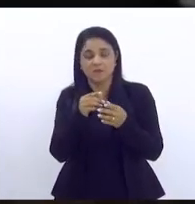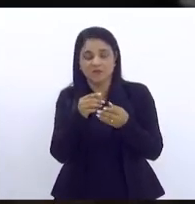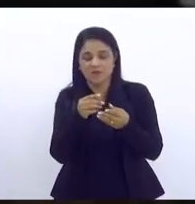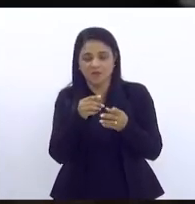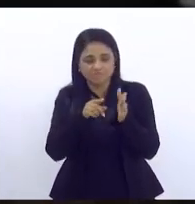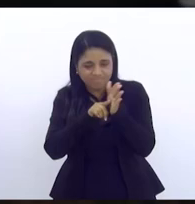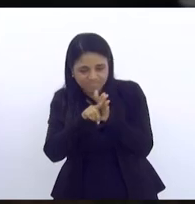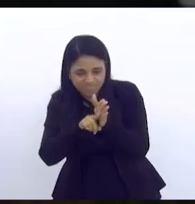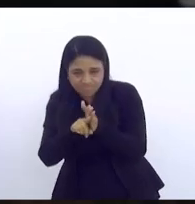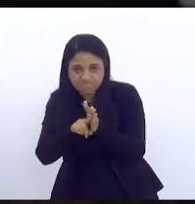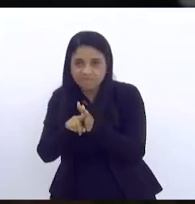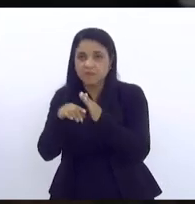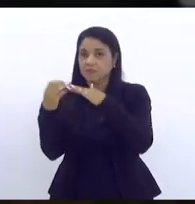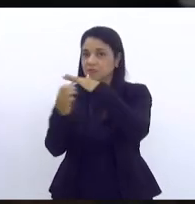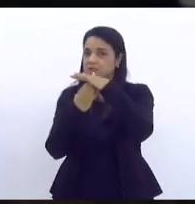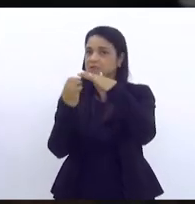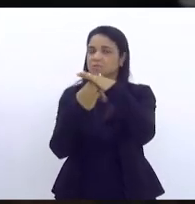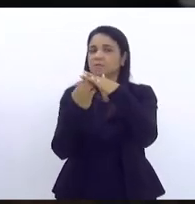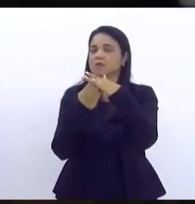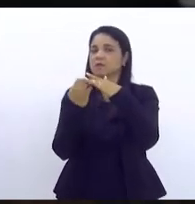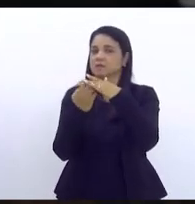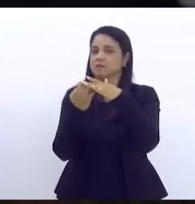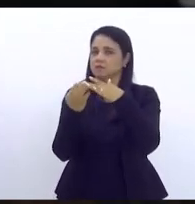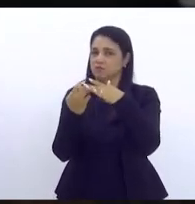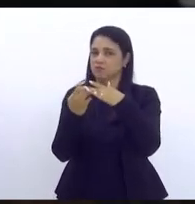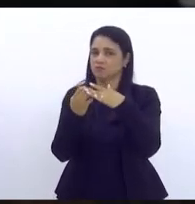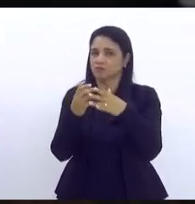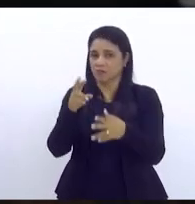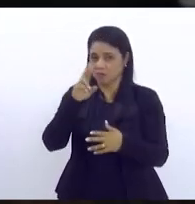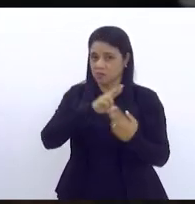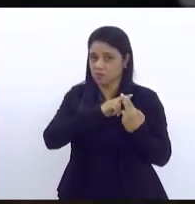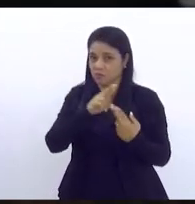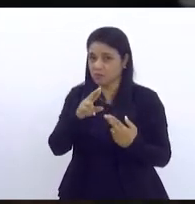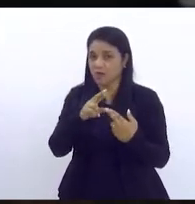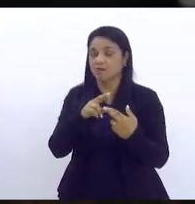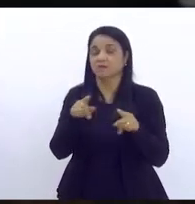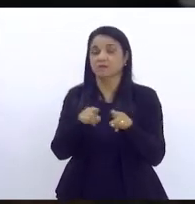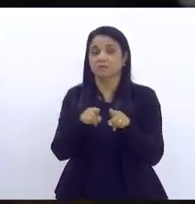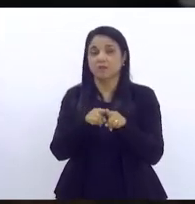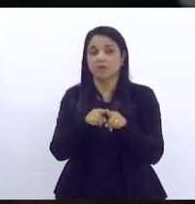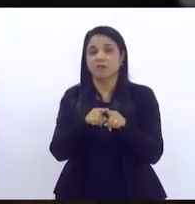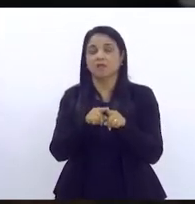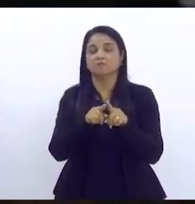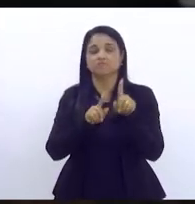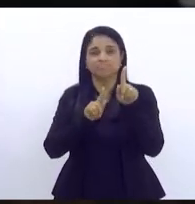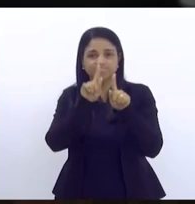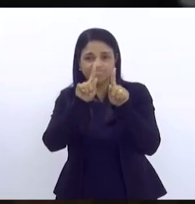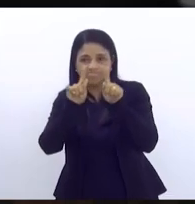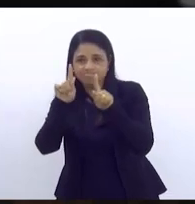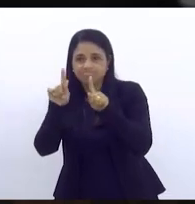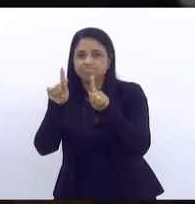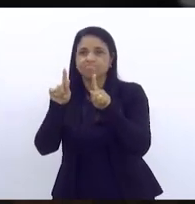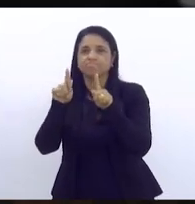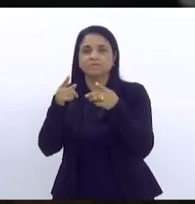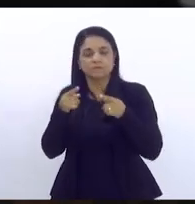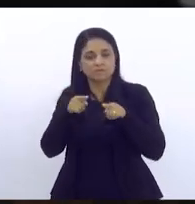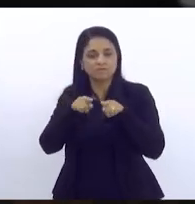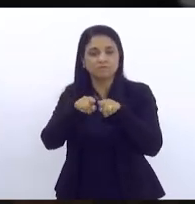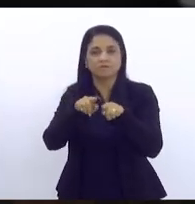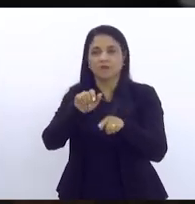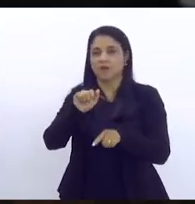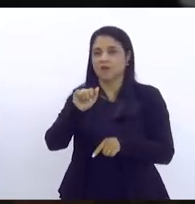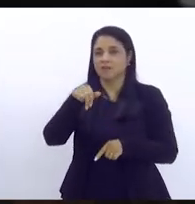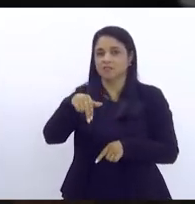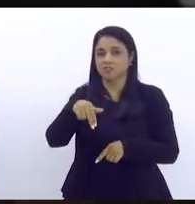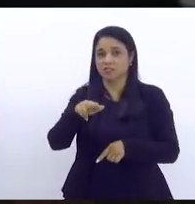pelas empresas concessionadas com parâmetros próprios né vinculados à agência reguladora a